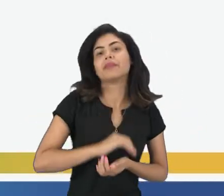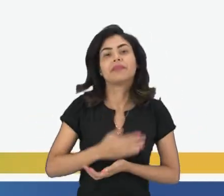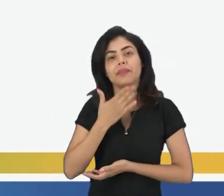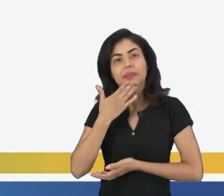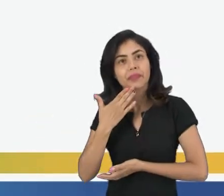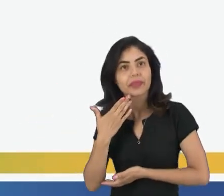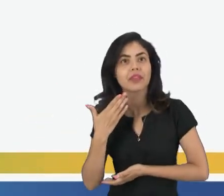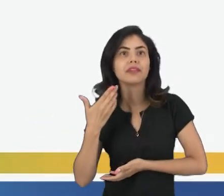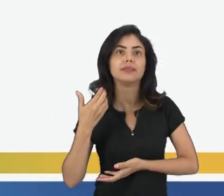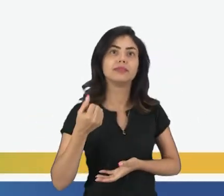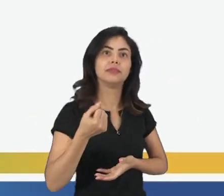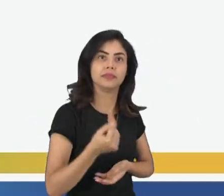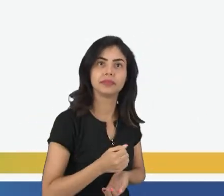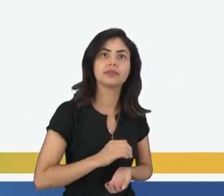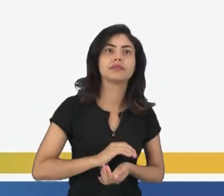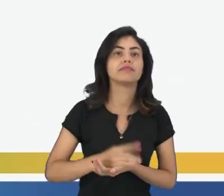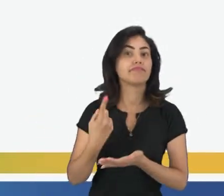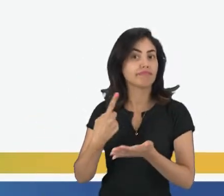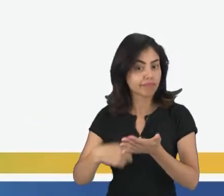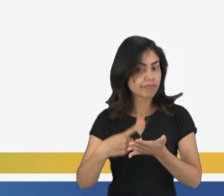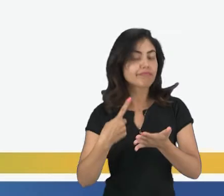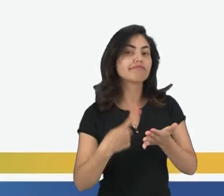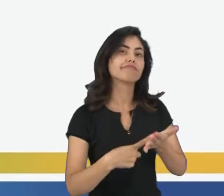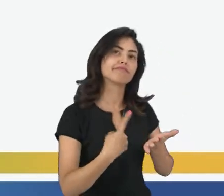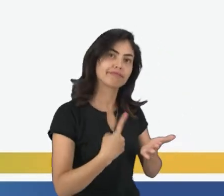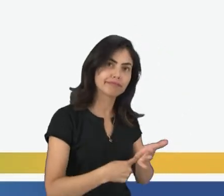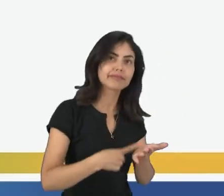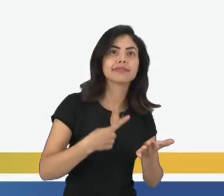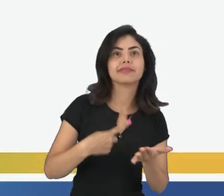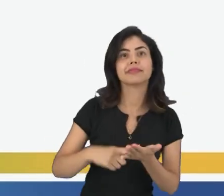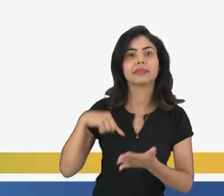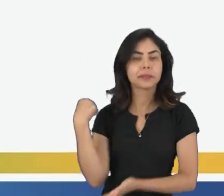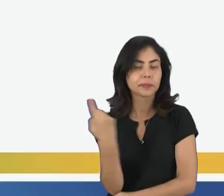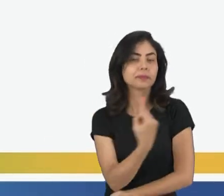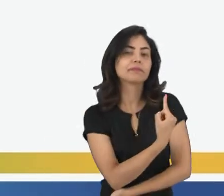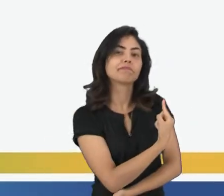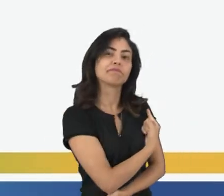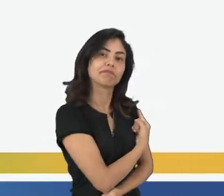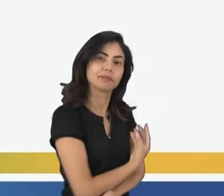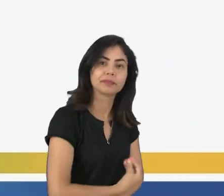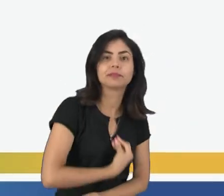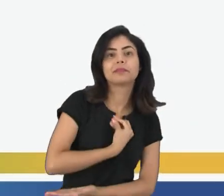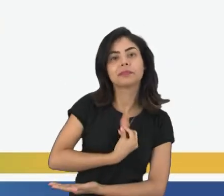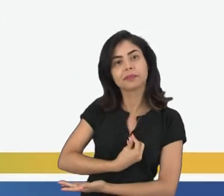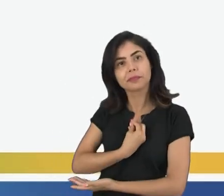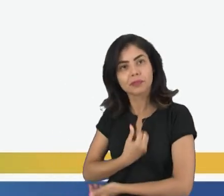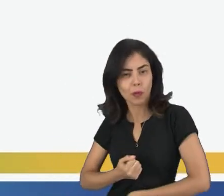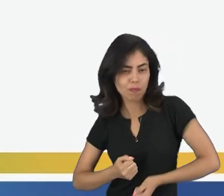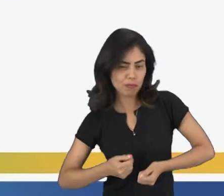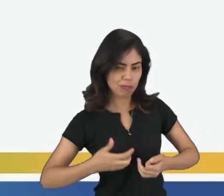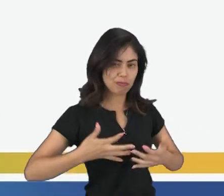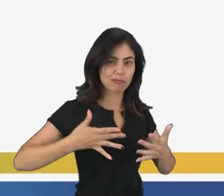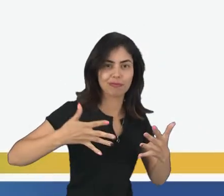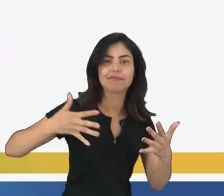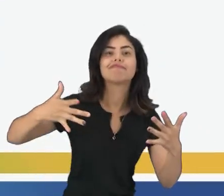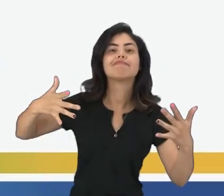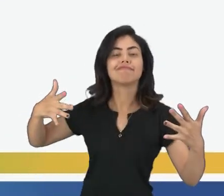melhorando a condição da nossa vida de montanha.